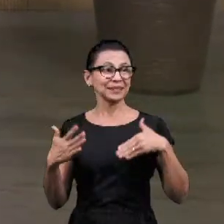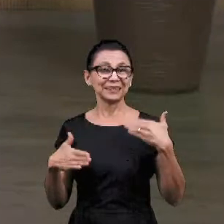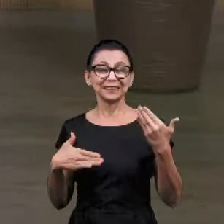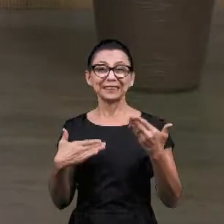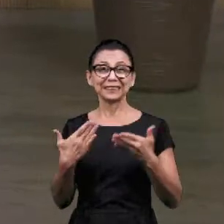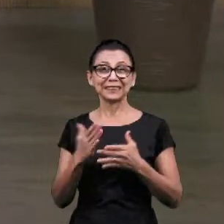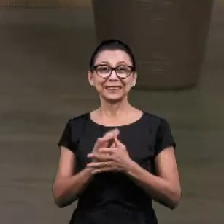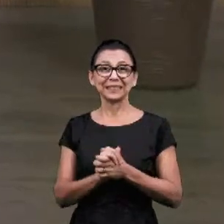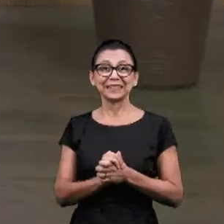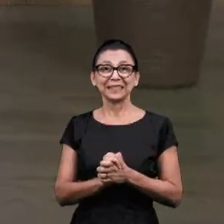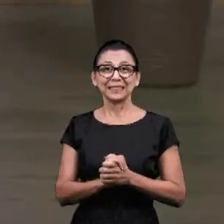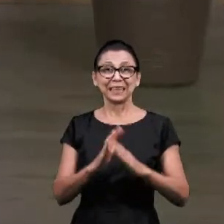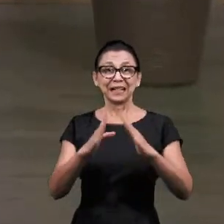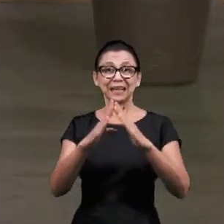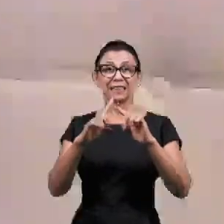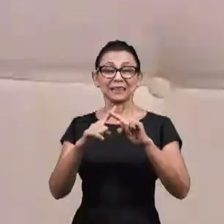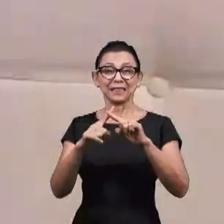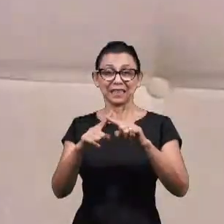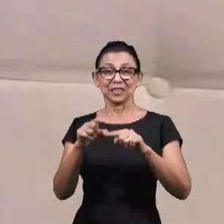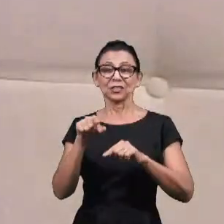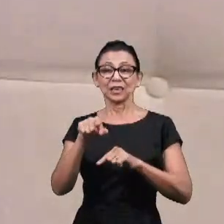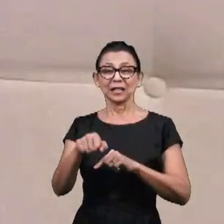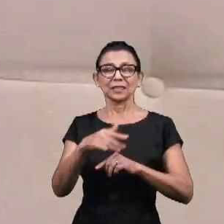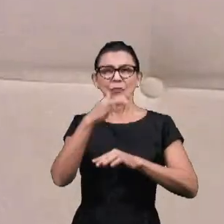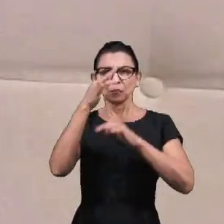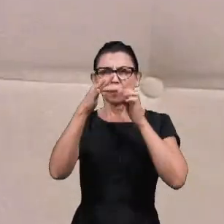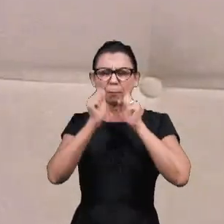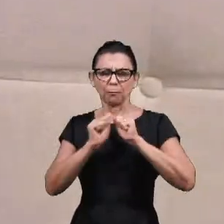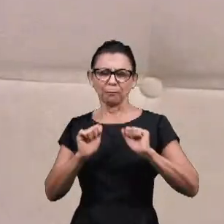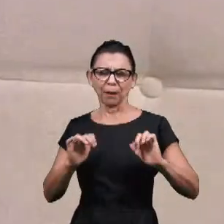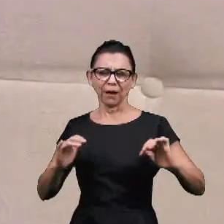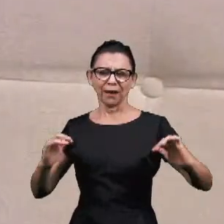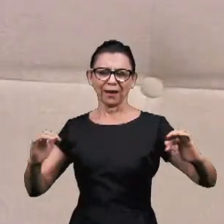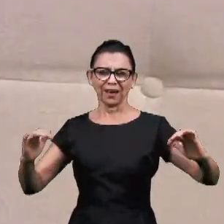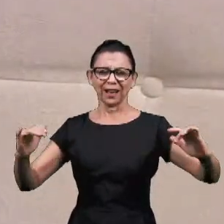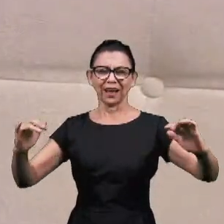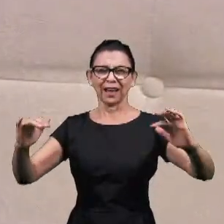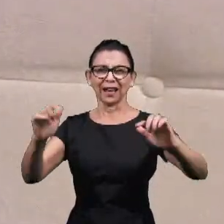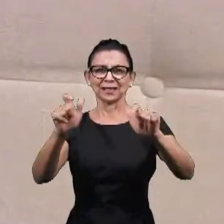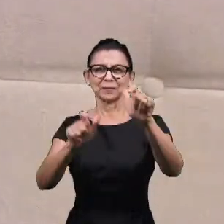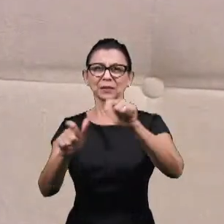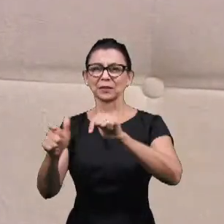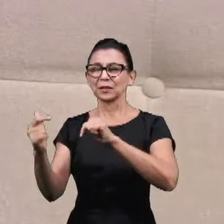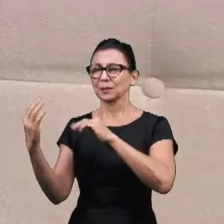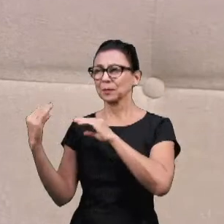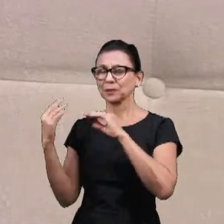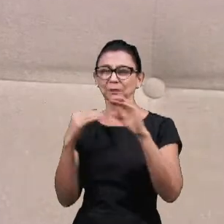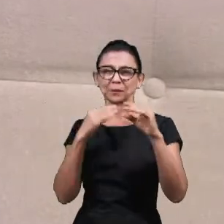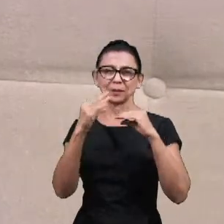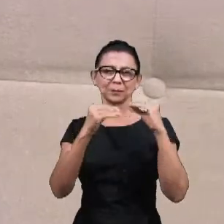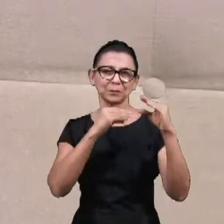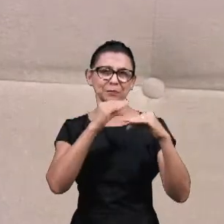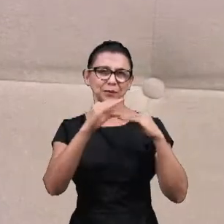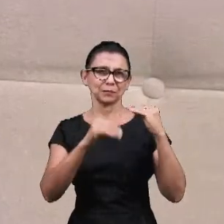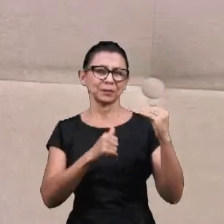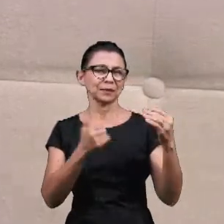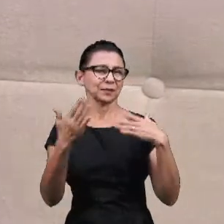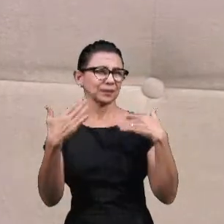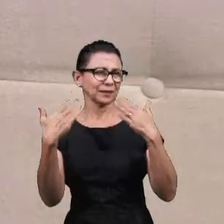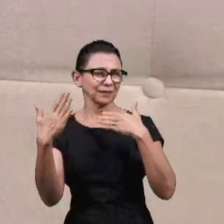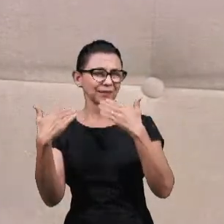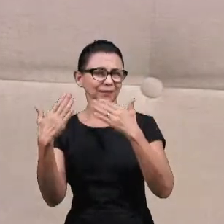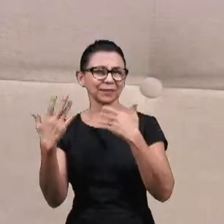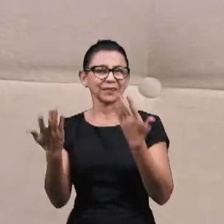frente, acaba o culto e a turma não vai embora, né? Fica ali conversando, trocando ideia, contando experiência,